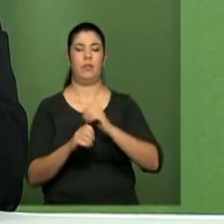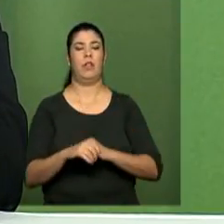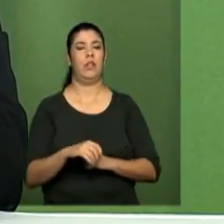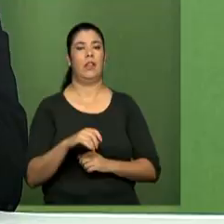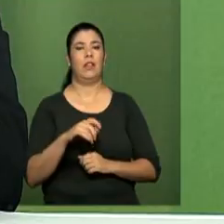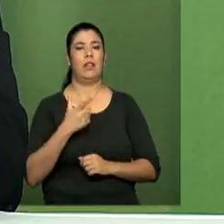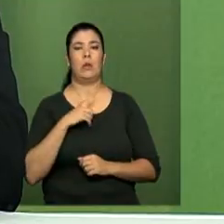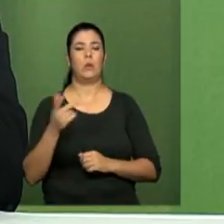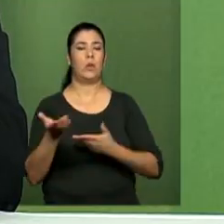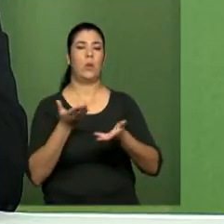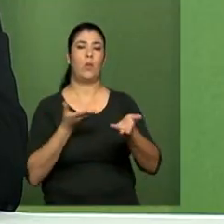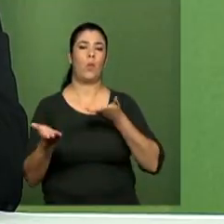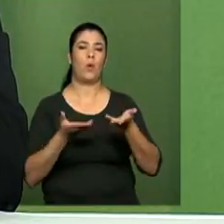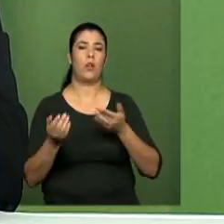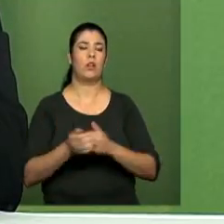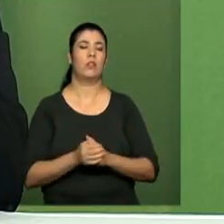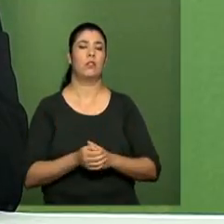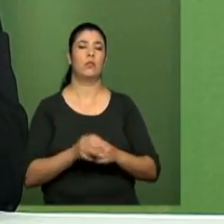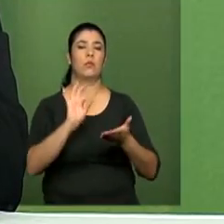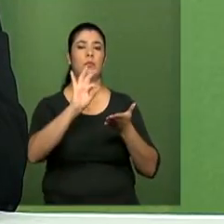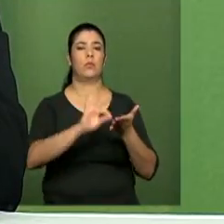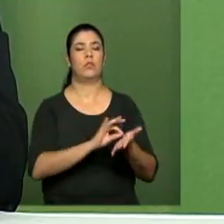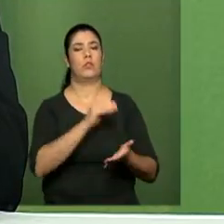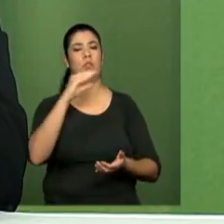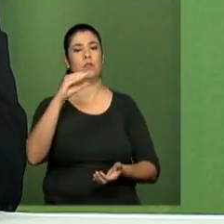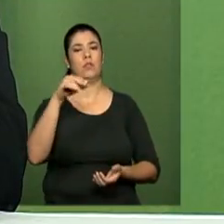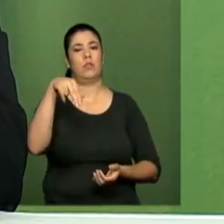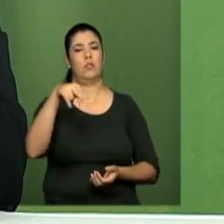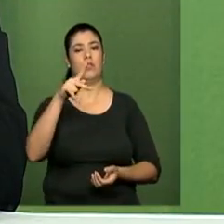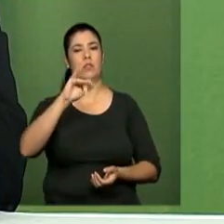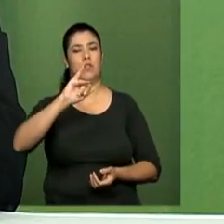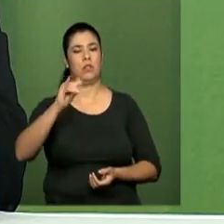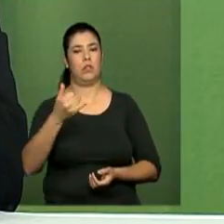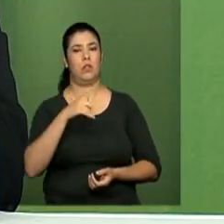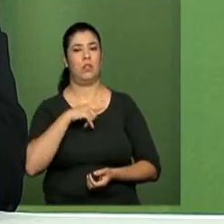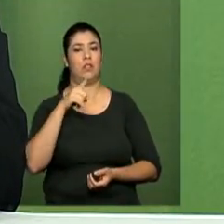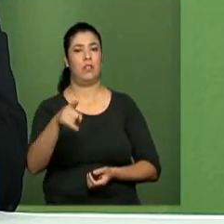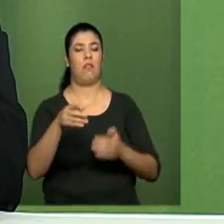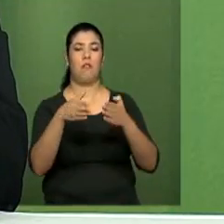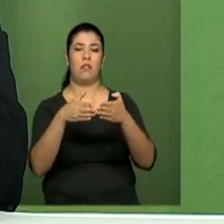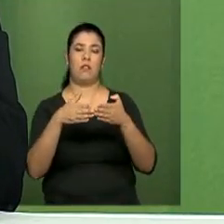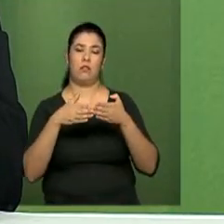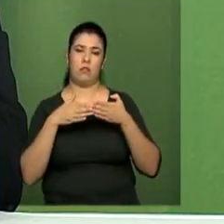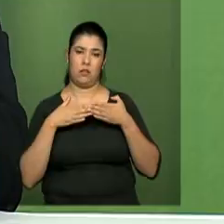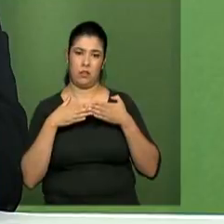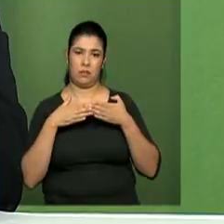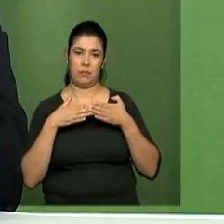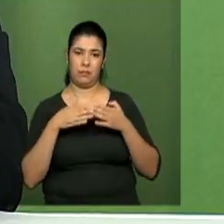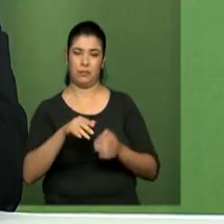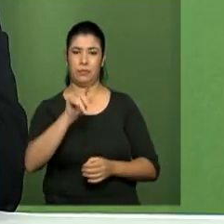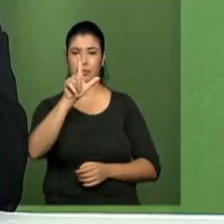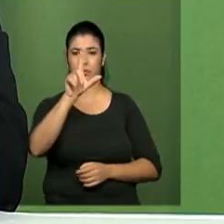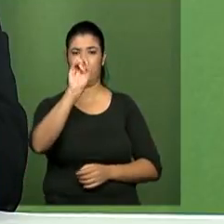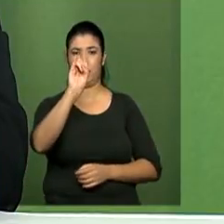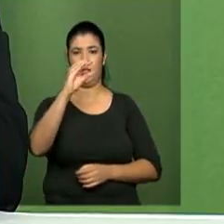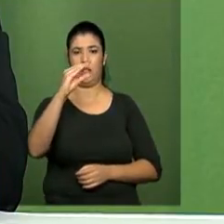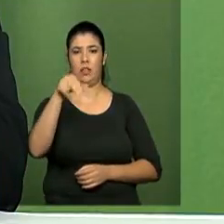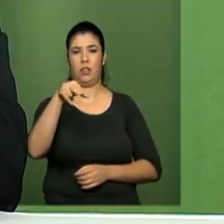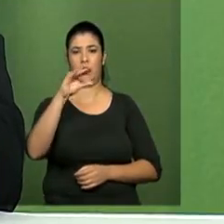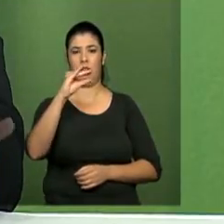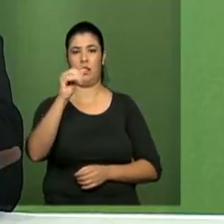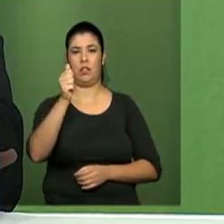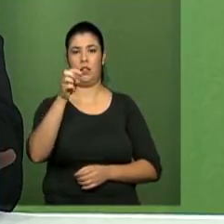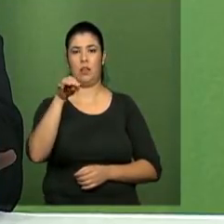nem dormir em é o licenciamento o que você tem que abrir tem que ter um